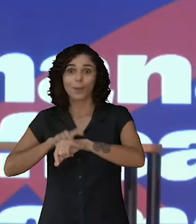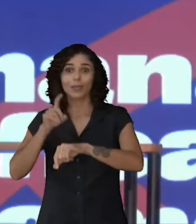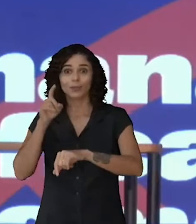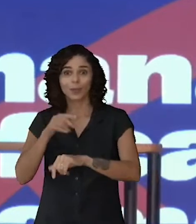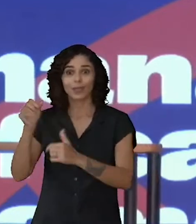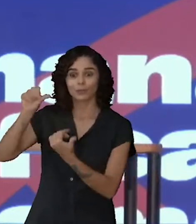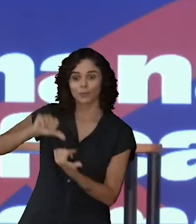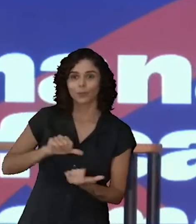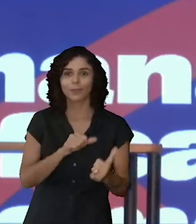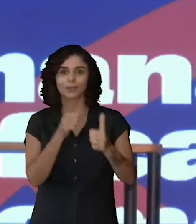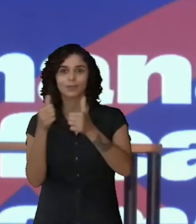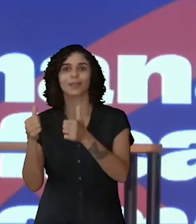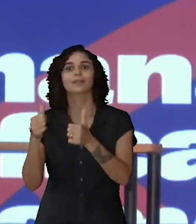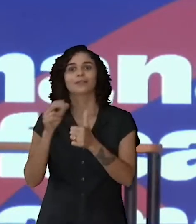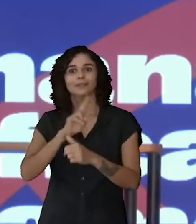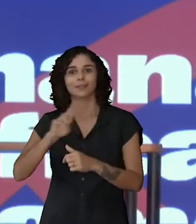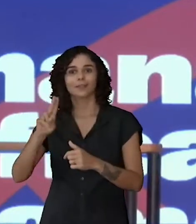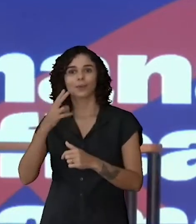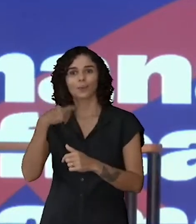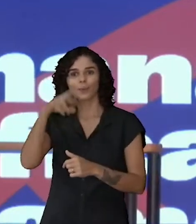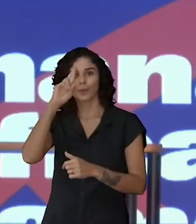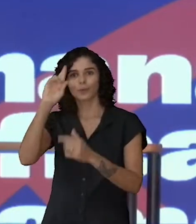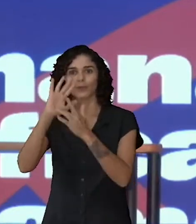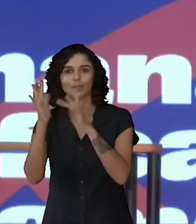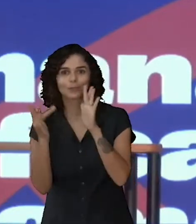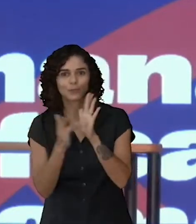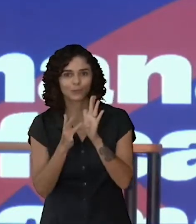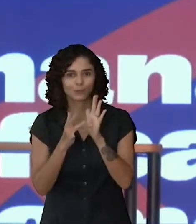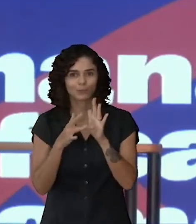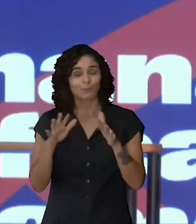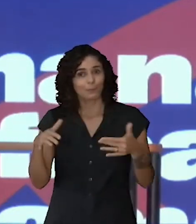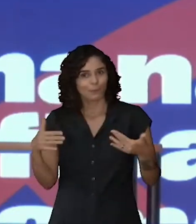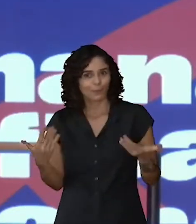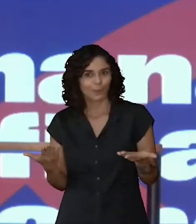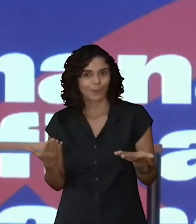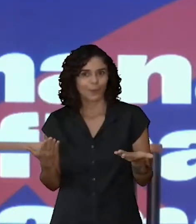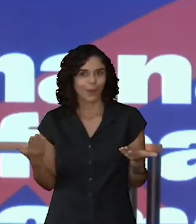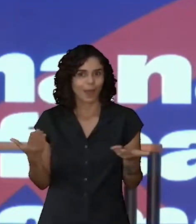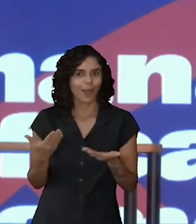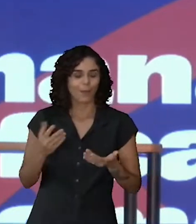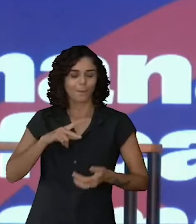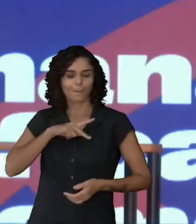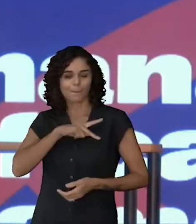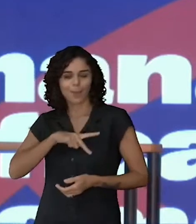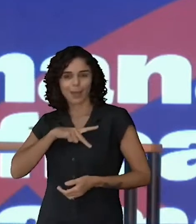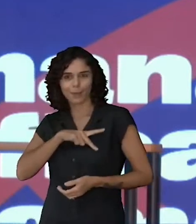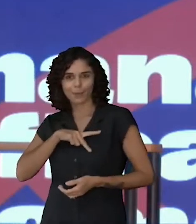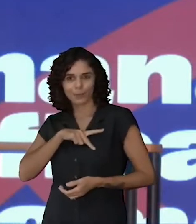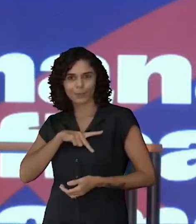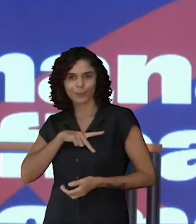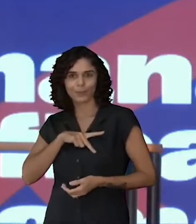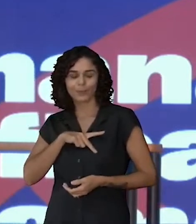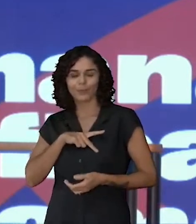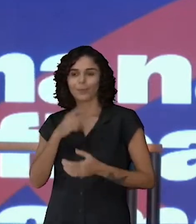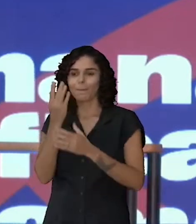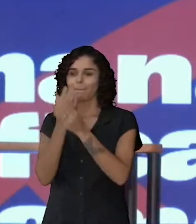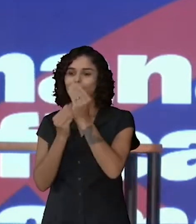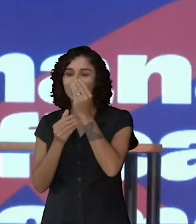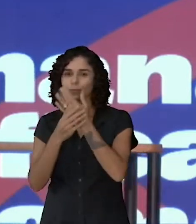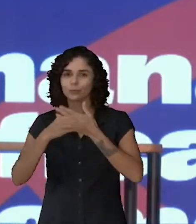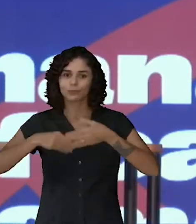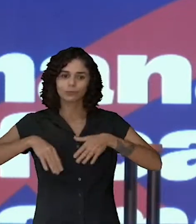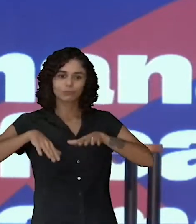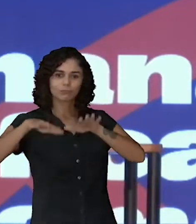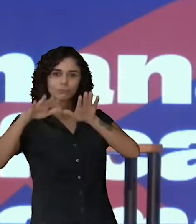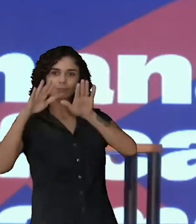nome do Senhor Jesus. E Paulo, agora é o batismo de Jesus. E Paulo lhes impôs as mãos,